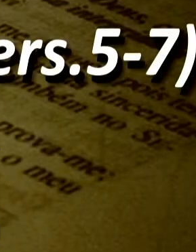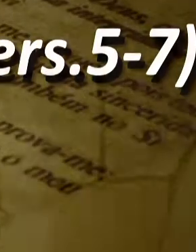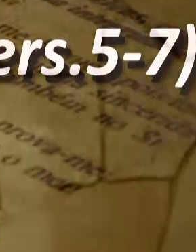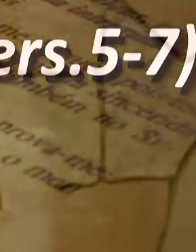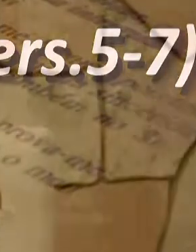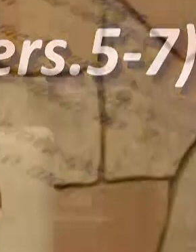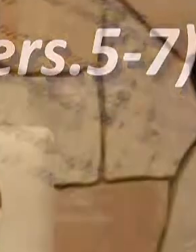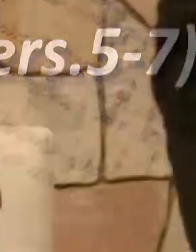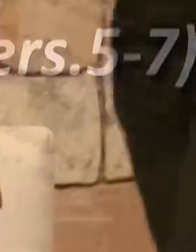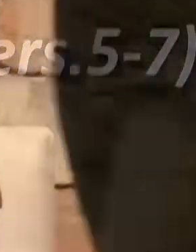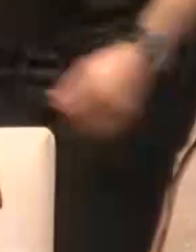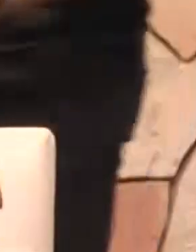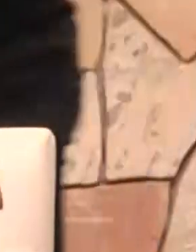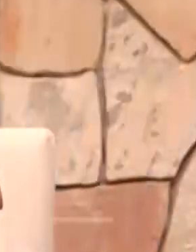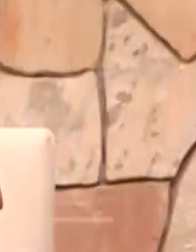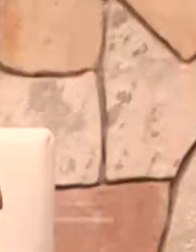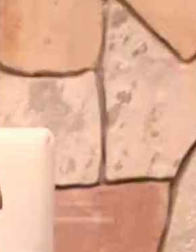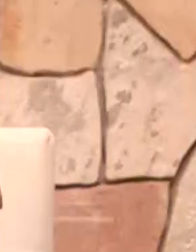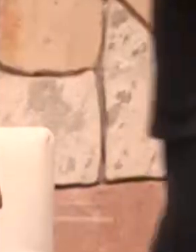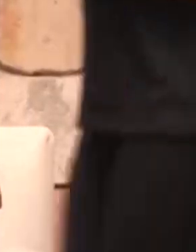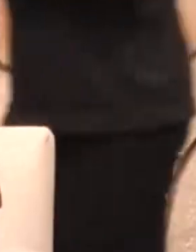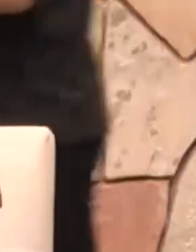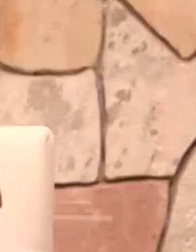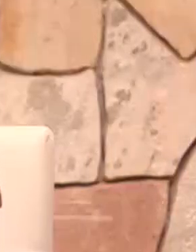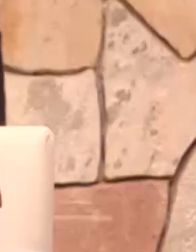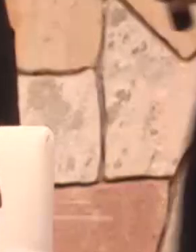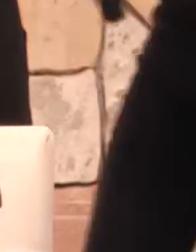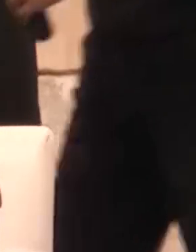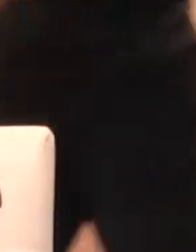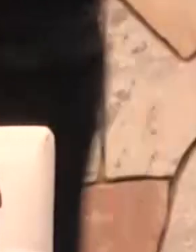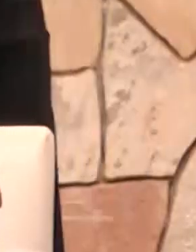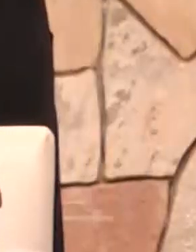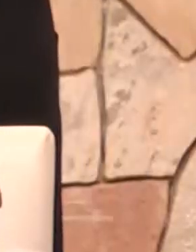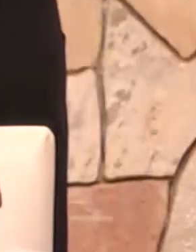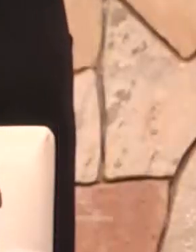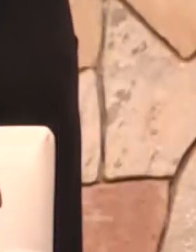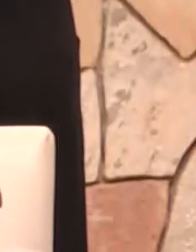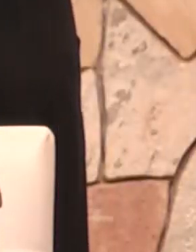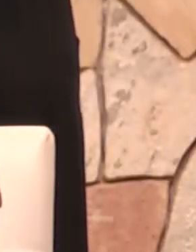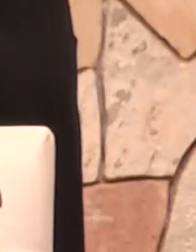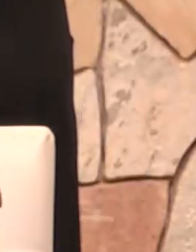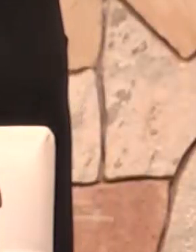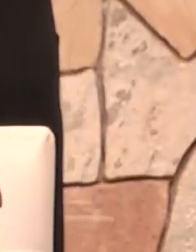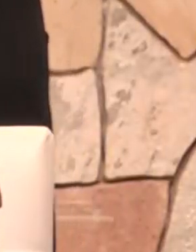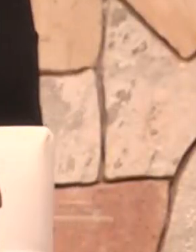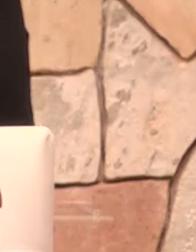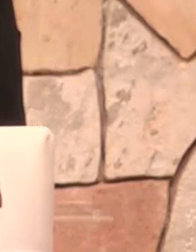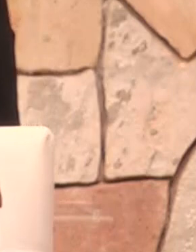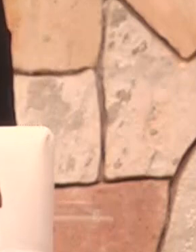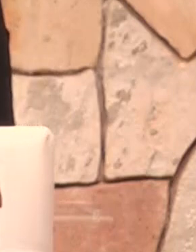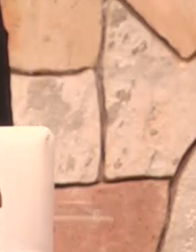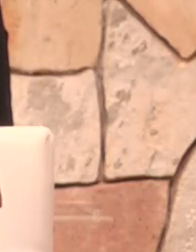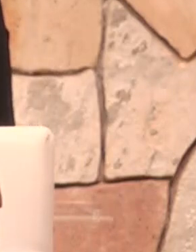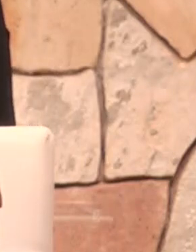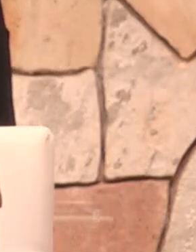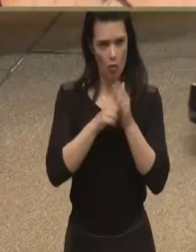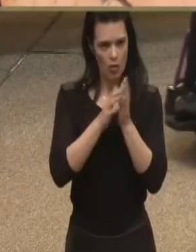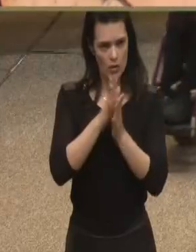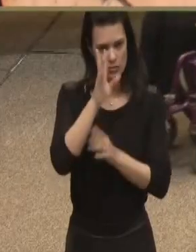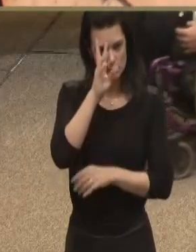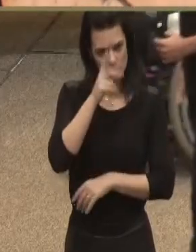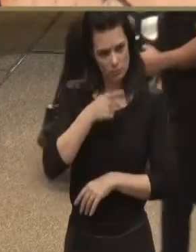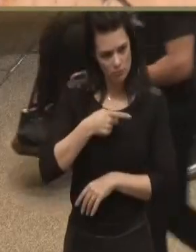a todos para neste momento, enquanto ouvirmos esse interlúdio e os surdos estarão retornando ao seu lugar, feche os seus olhos,